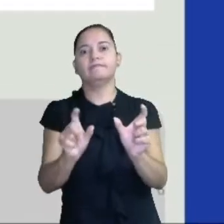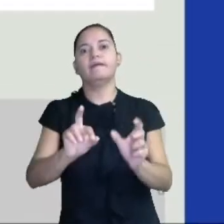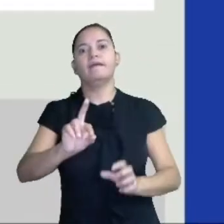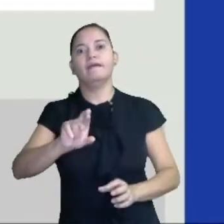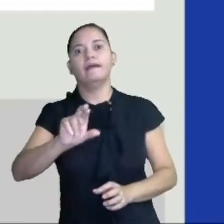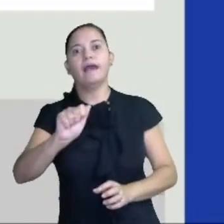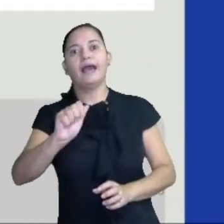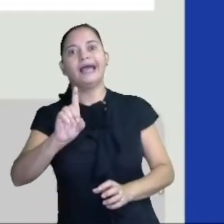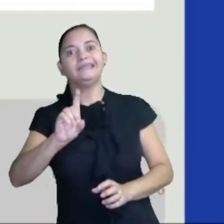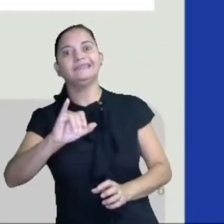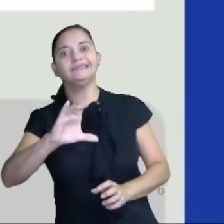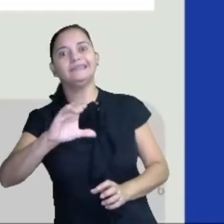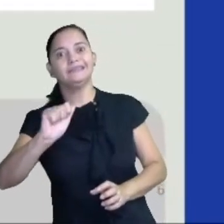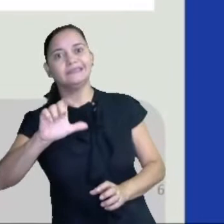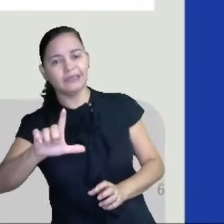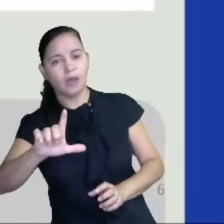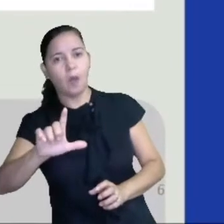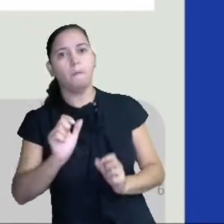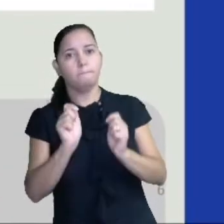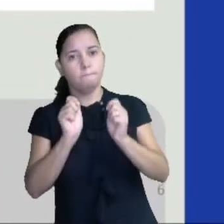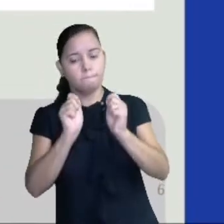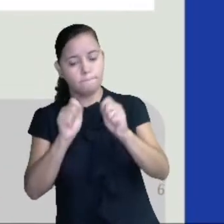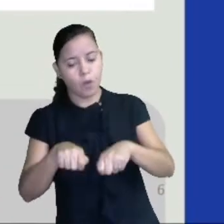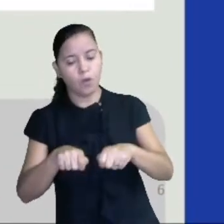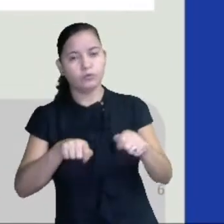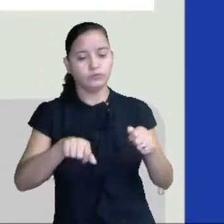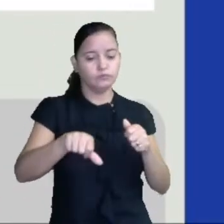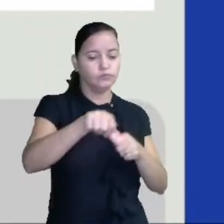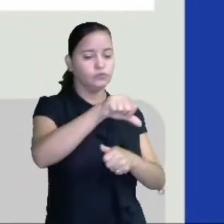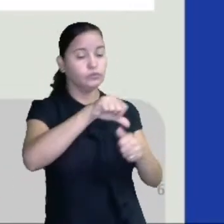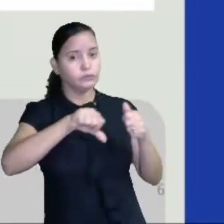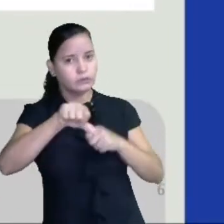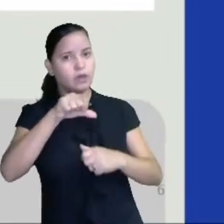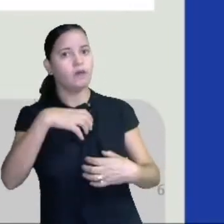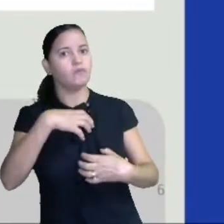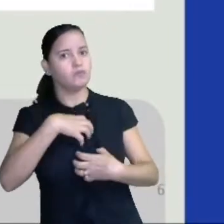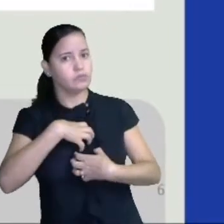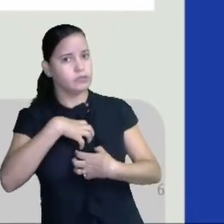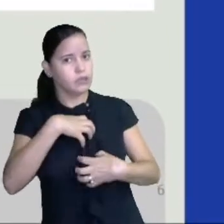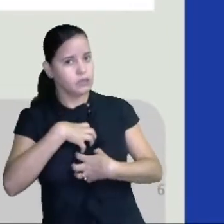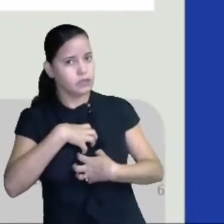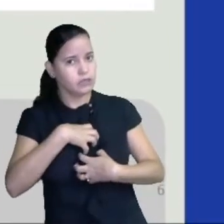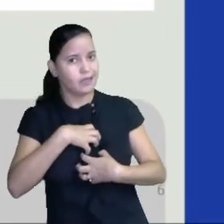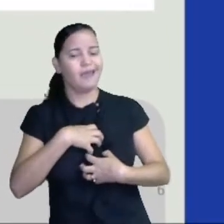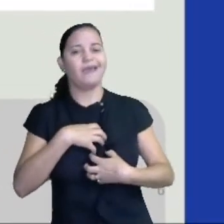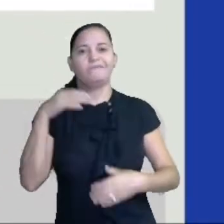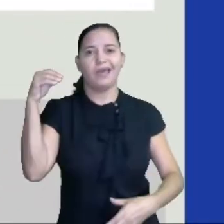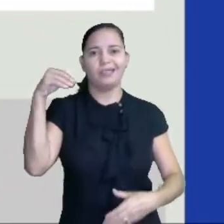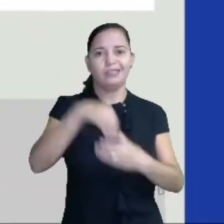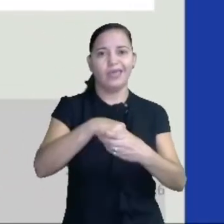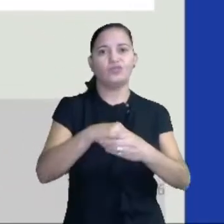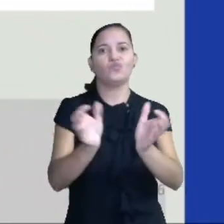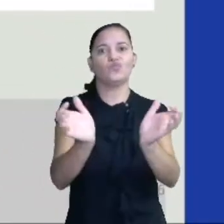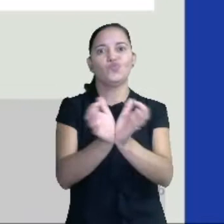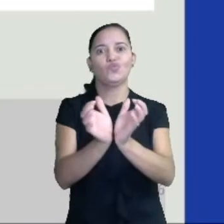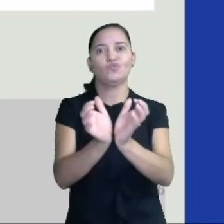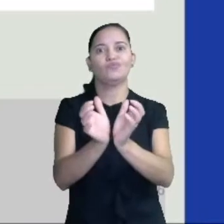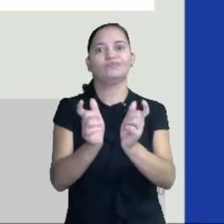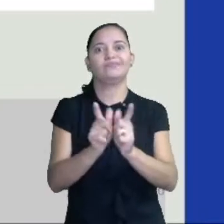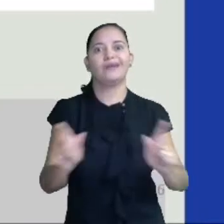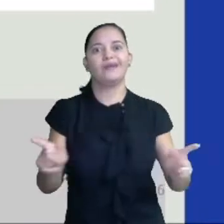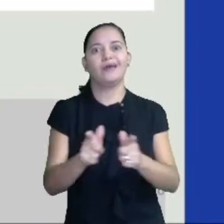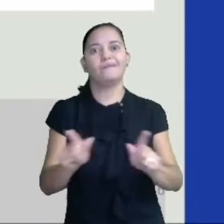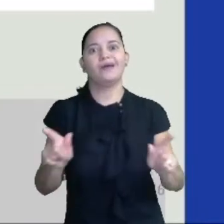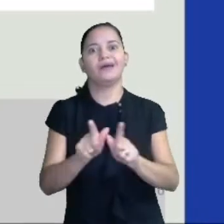seu sentido, mas geralmente mantêm a mesma classe gramatical a